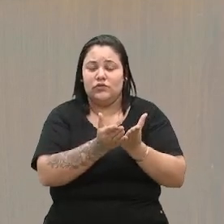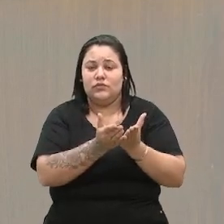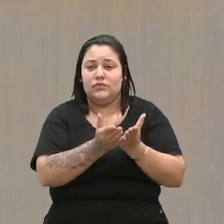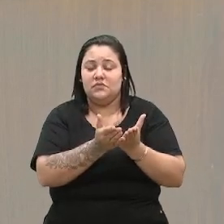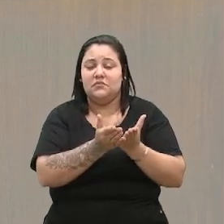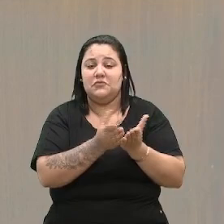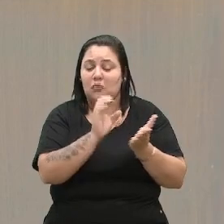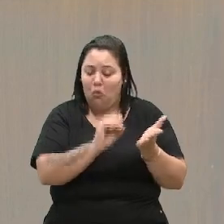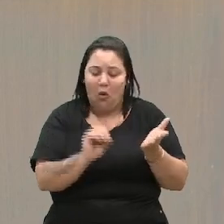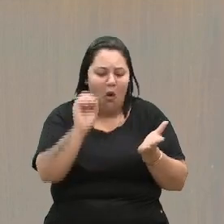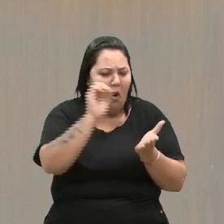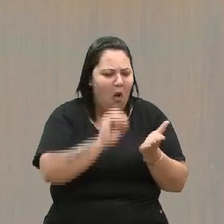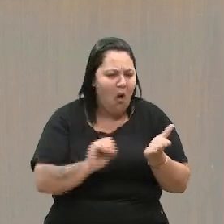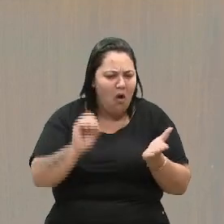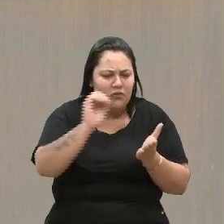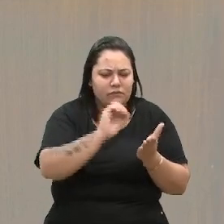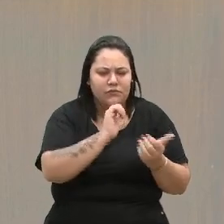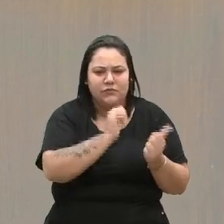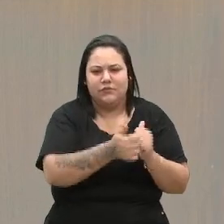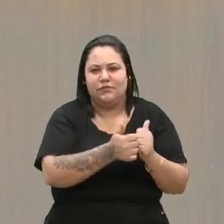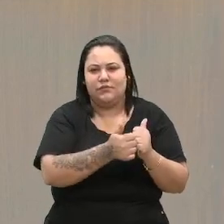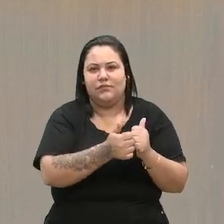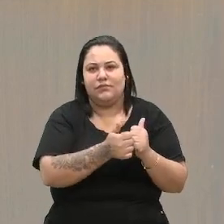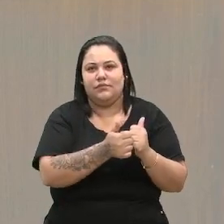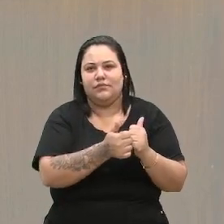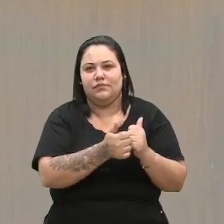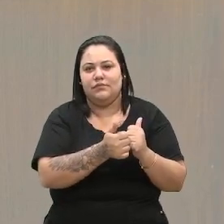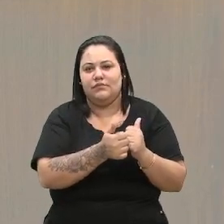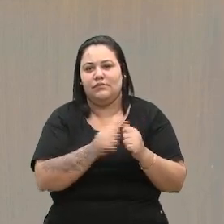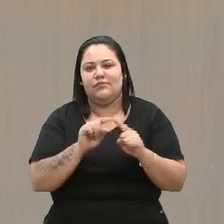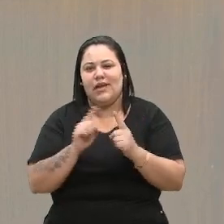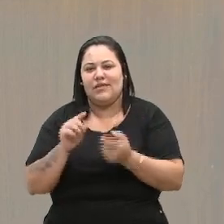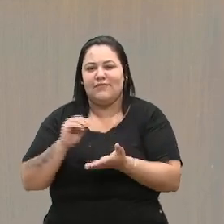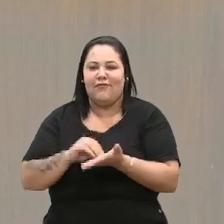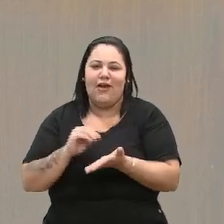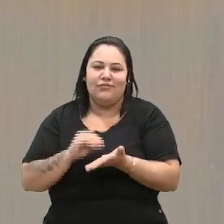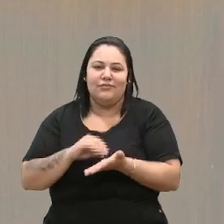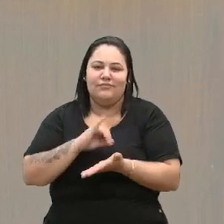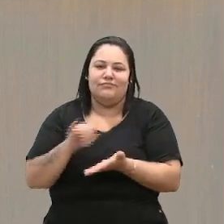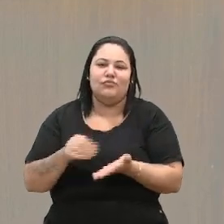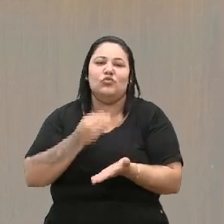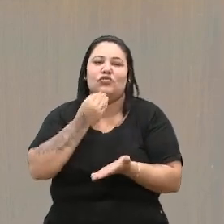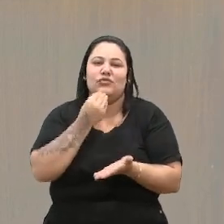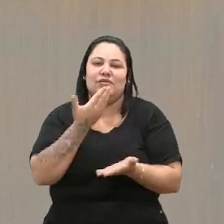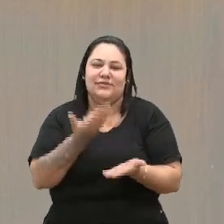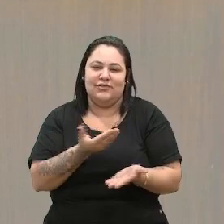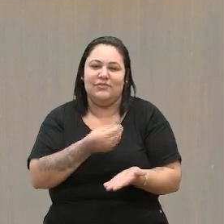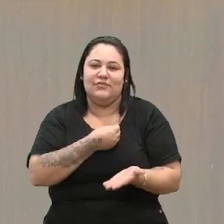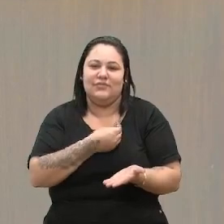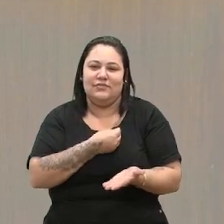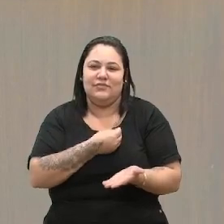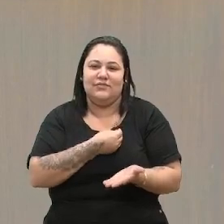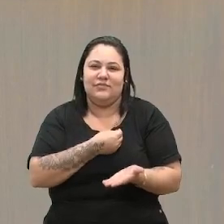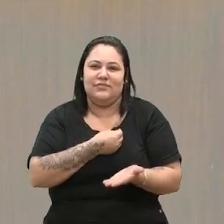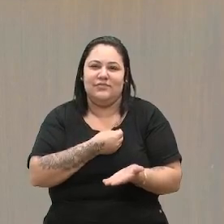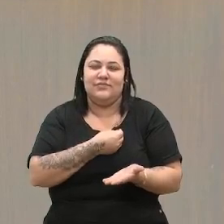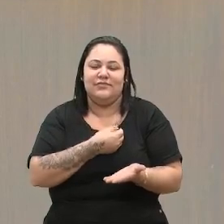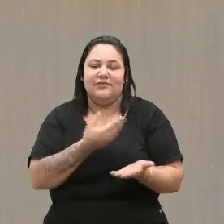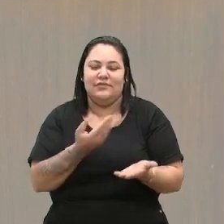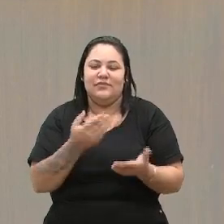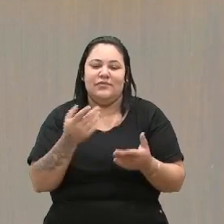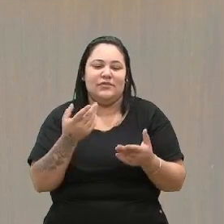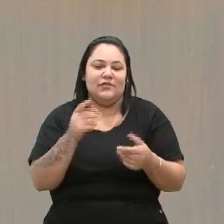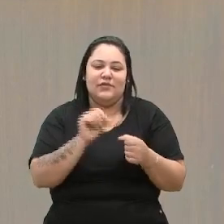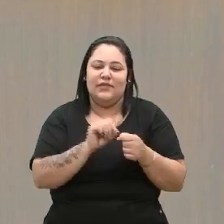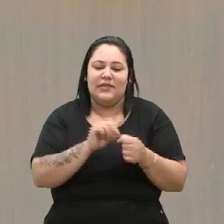ótimos no esporte e muitas vezes faltam oportunidades, né? E mesmo de vaquinhas, de coisas